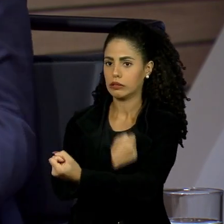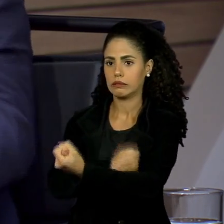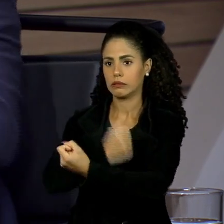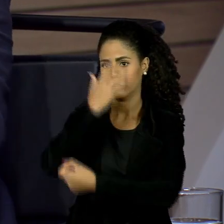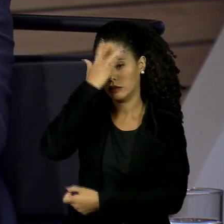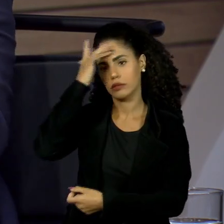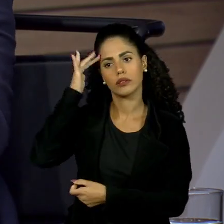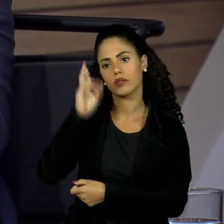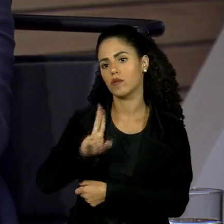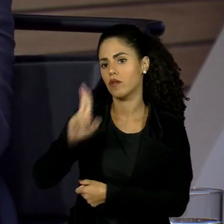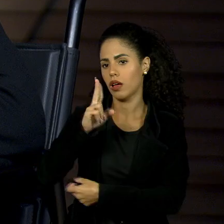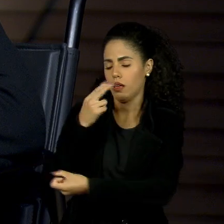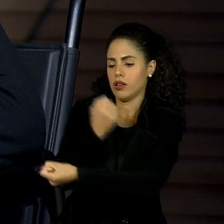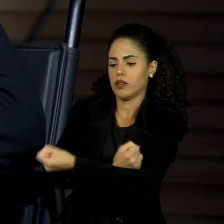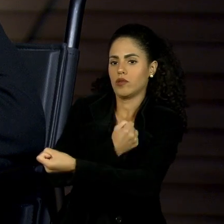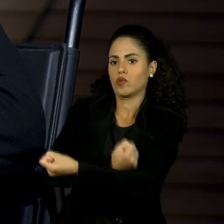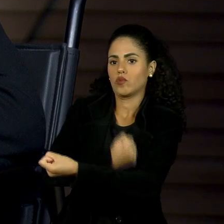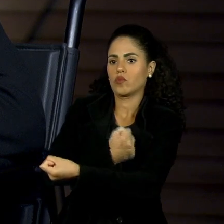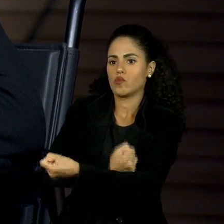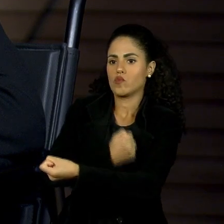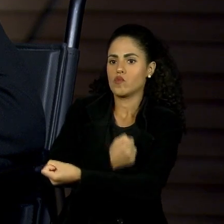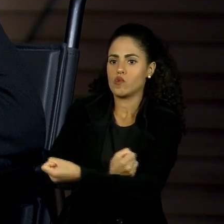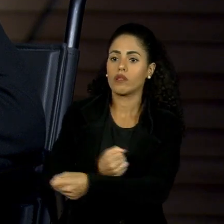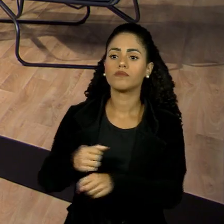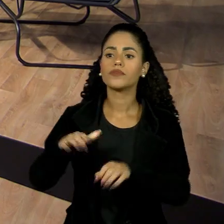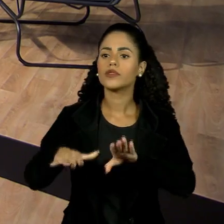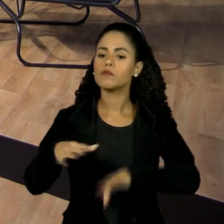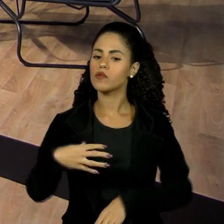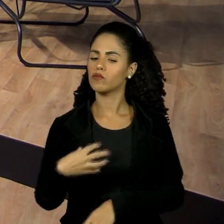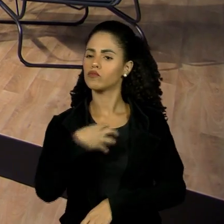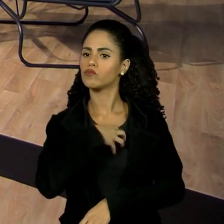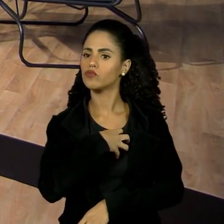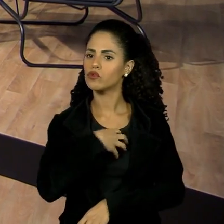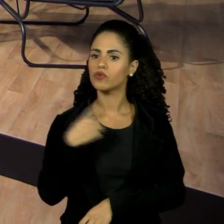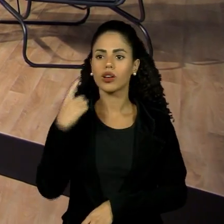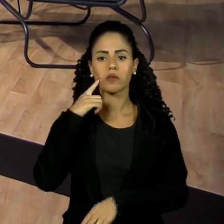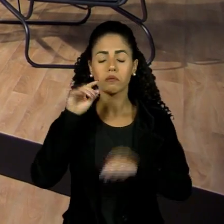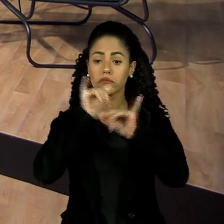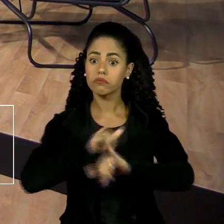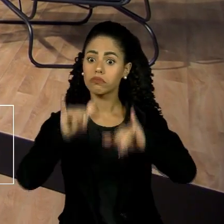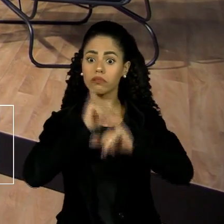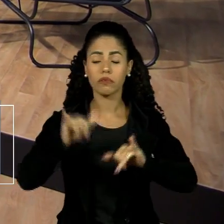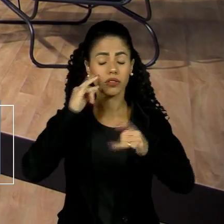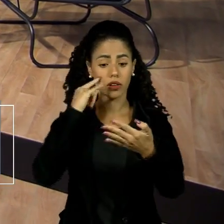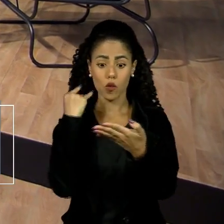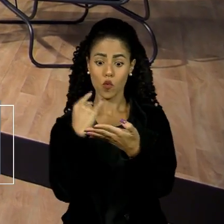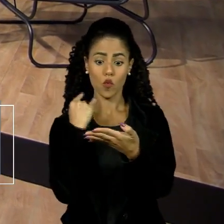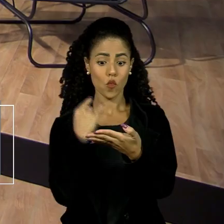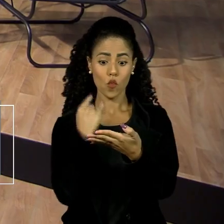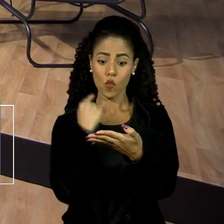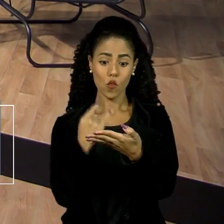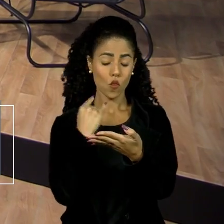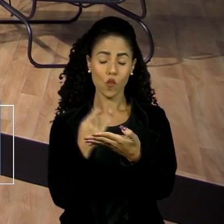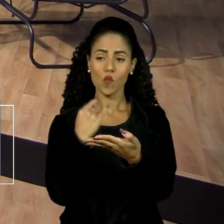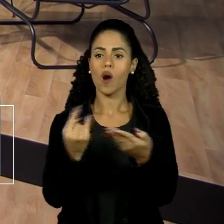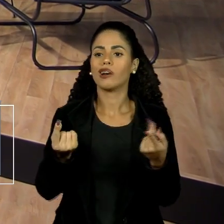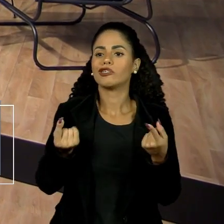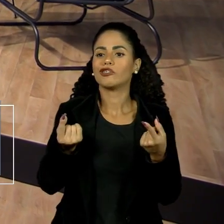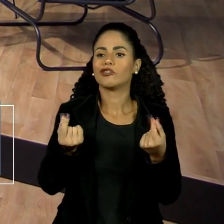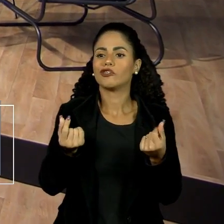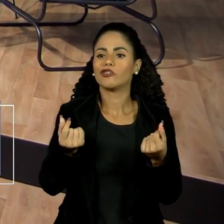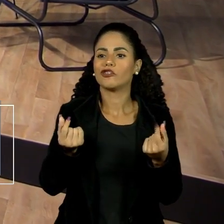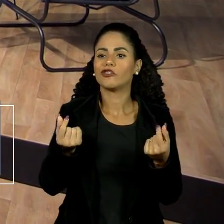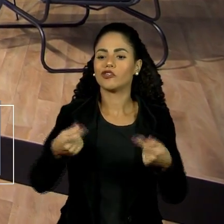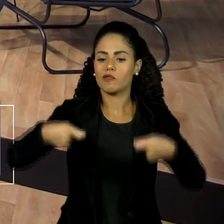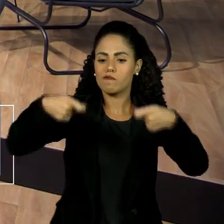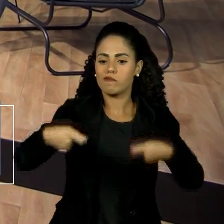professor vai conseguir explicar muito melhor do que eu, a forma como a propaganda veiculada das apostas incitava